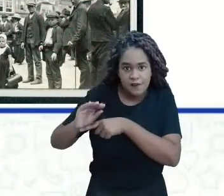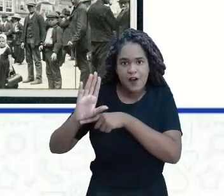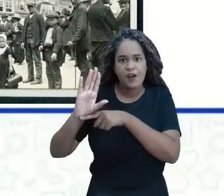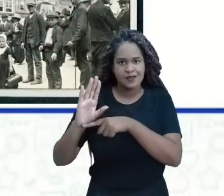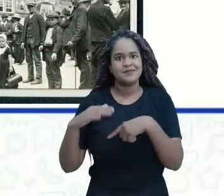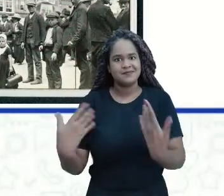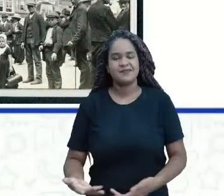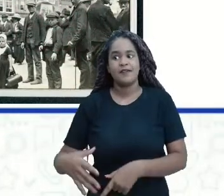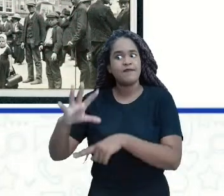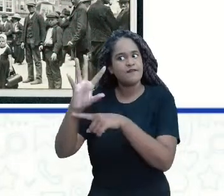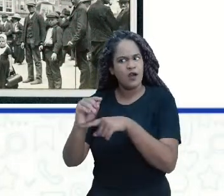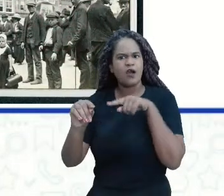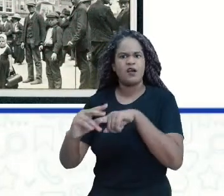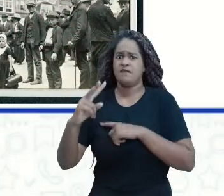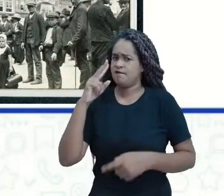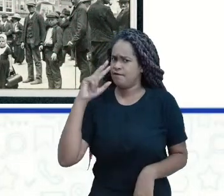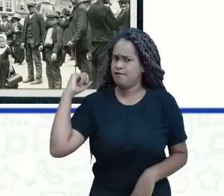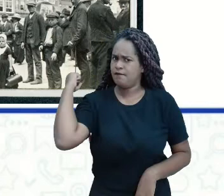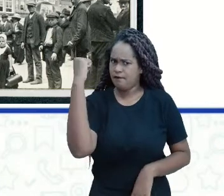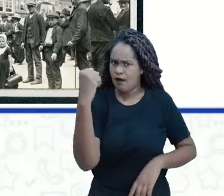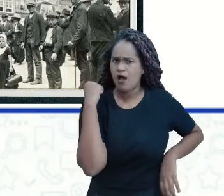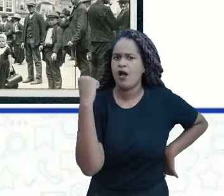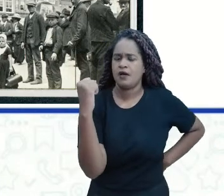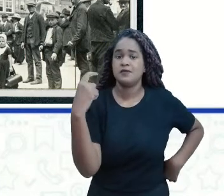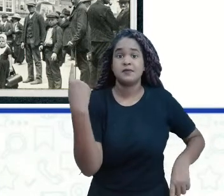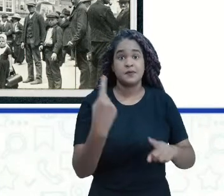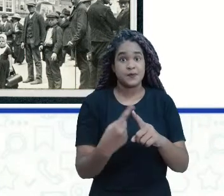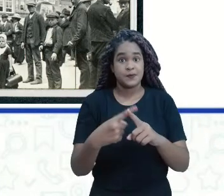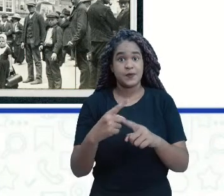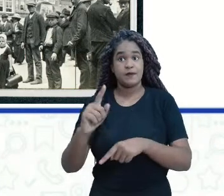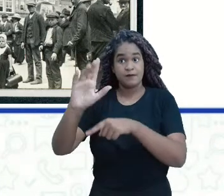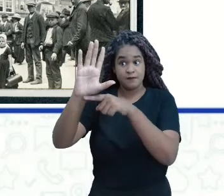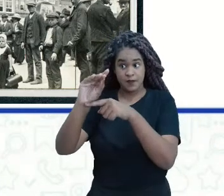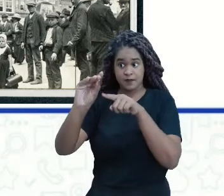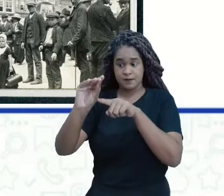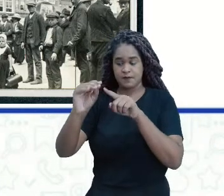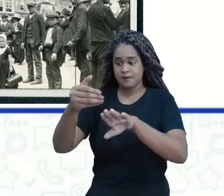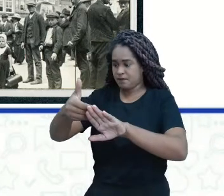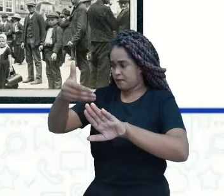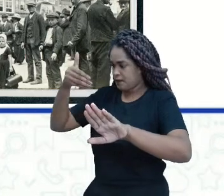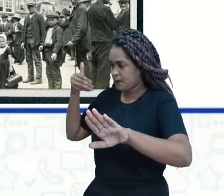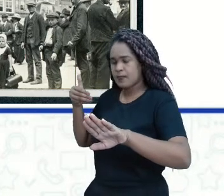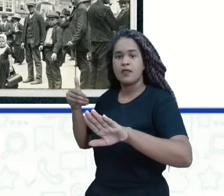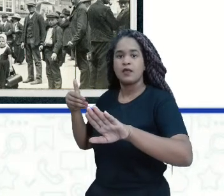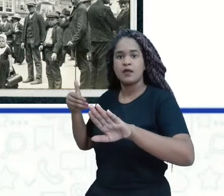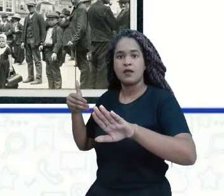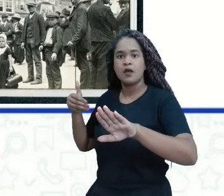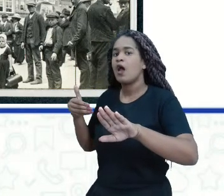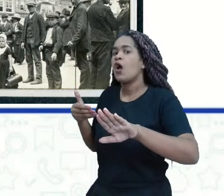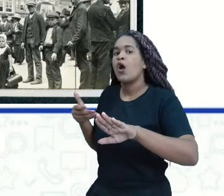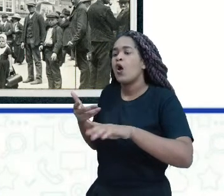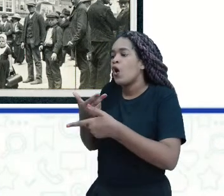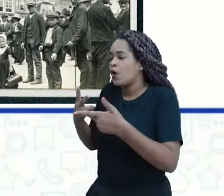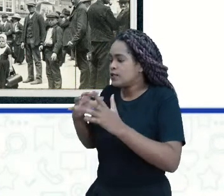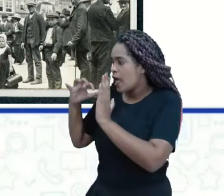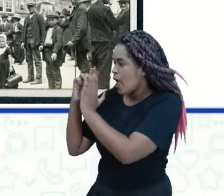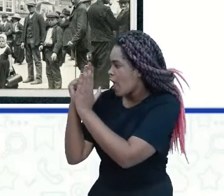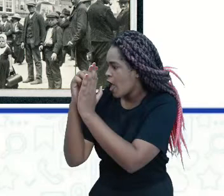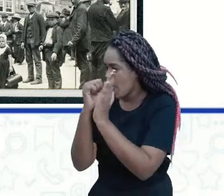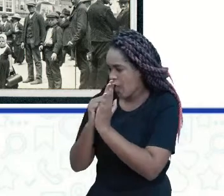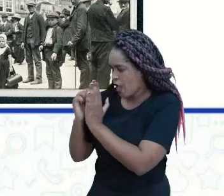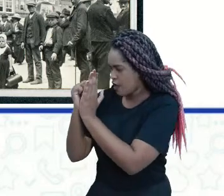principalmente a fotografia, foi muito forte, porque até o advento da fotografia, todo o registro que era feito